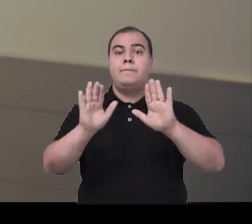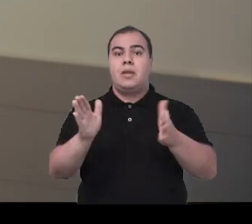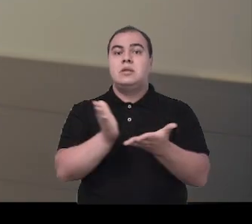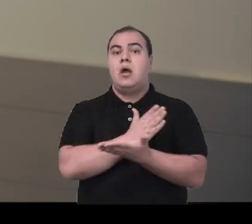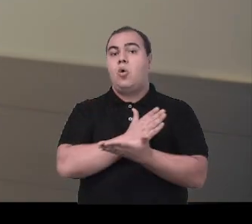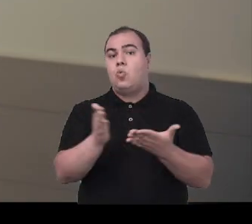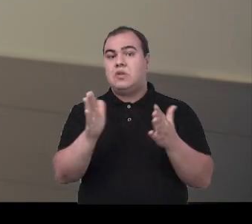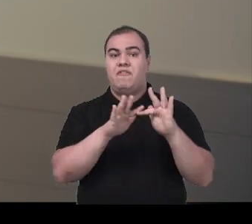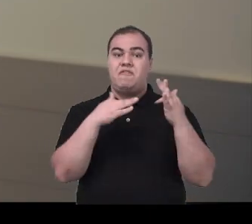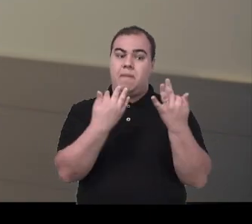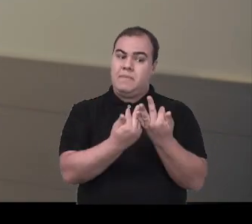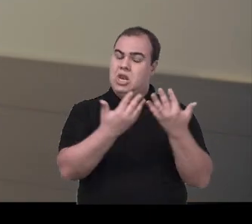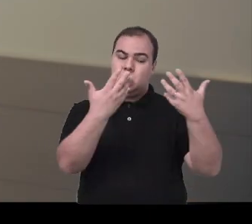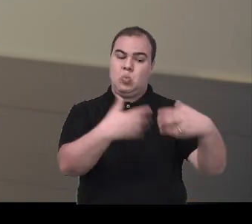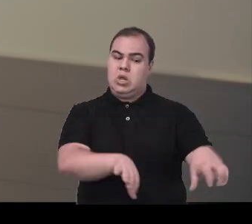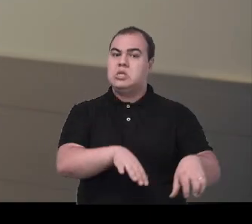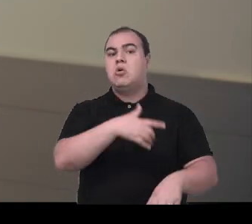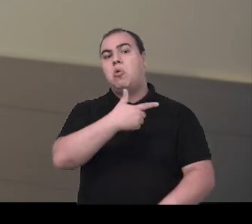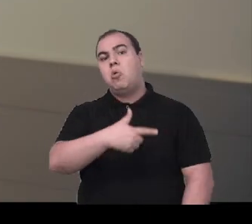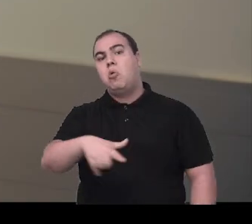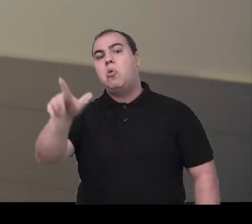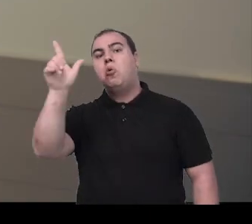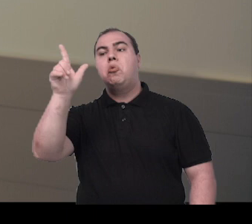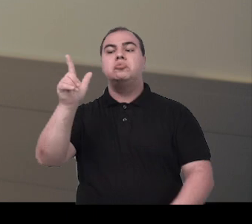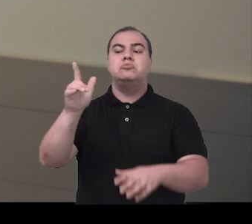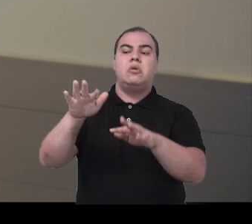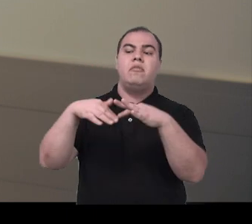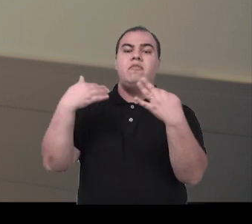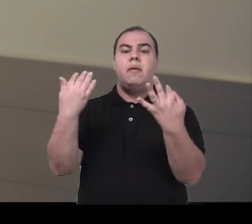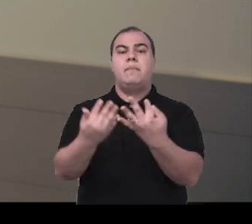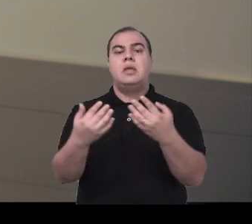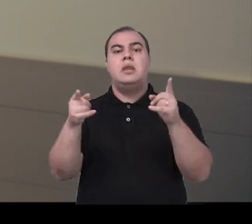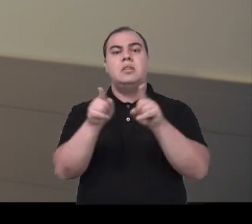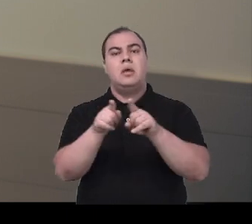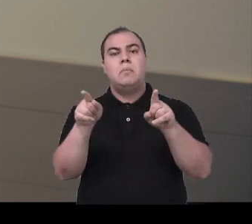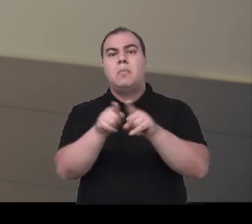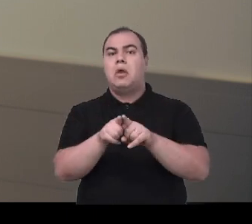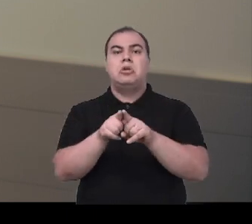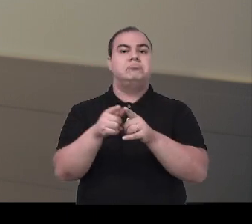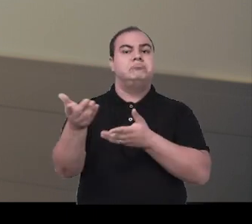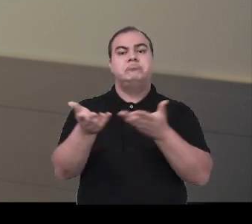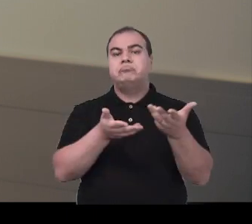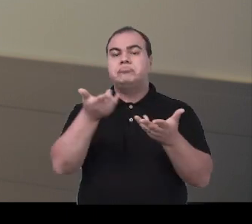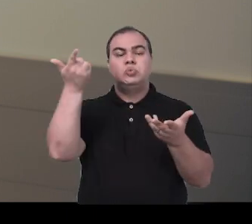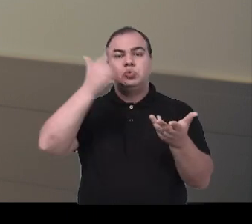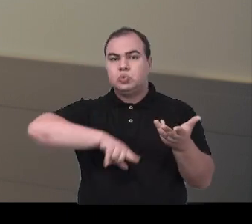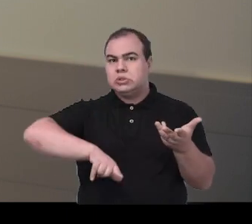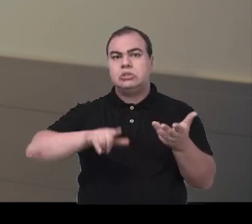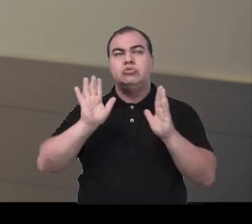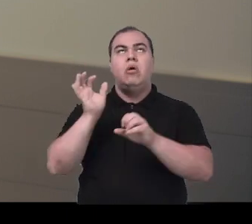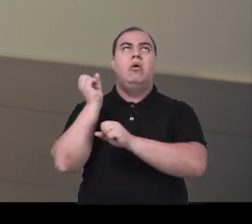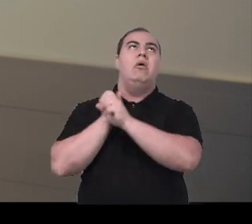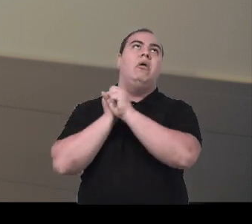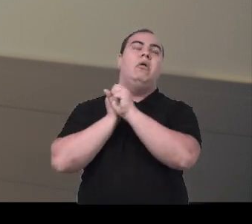Alguns a família não quis, outros a família não quis reconstruir um vínculo, né, rompido